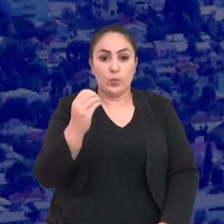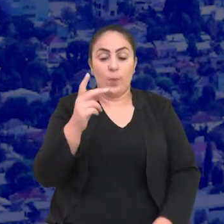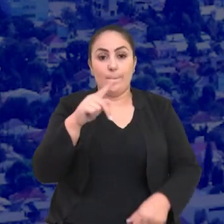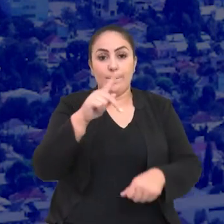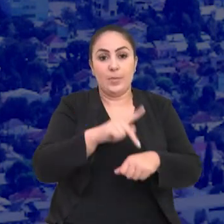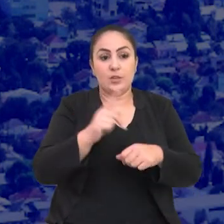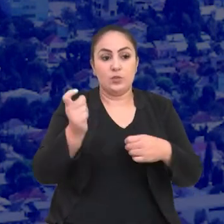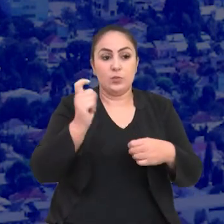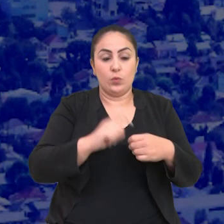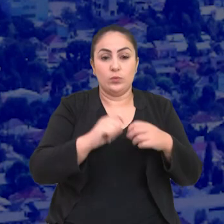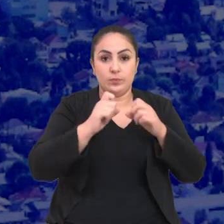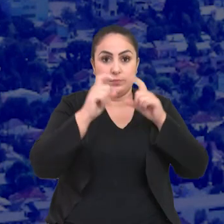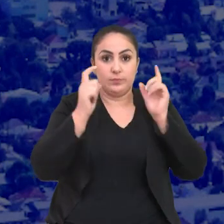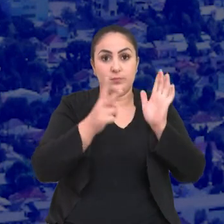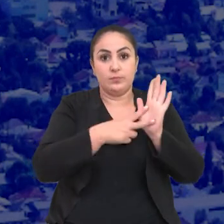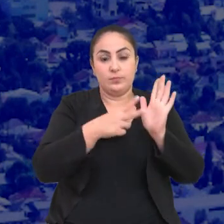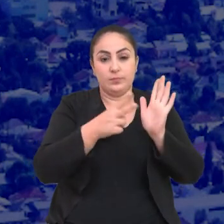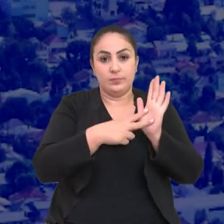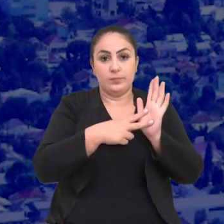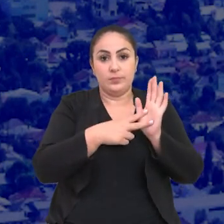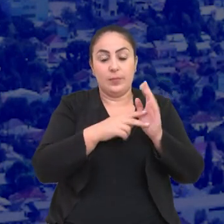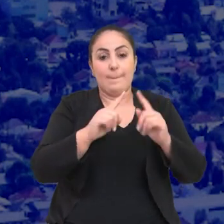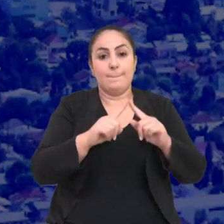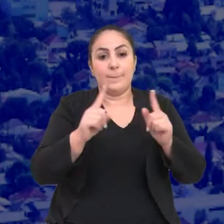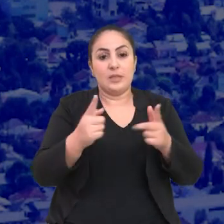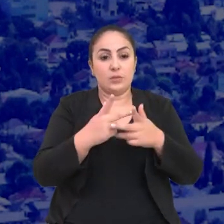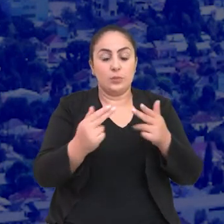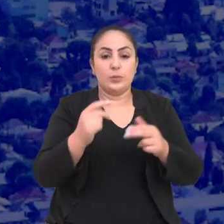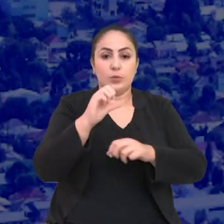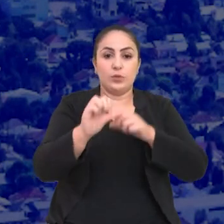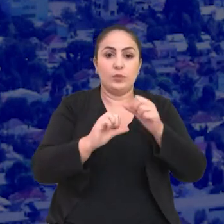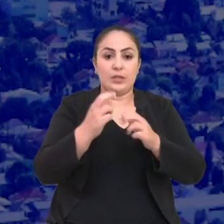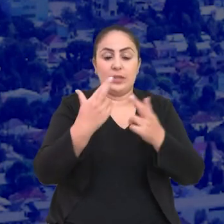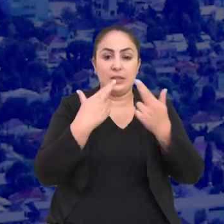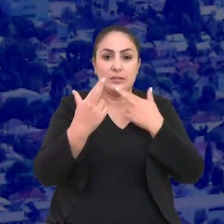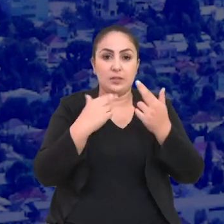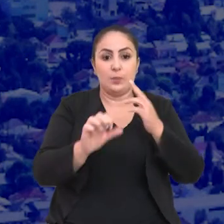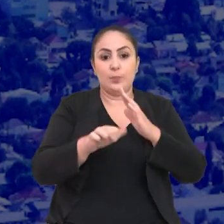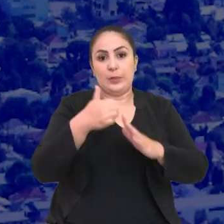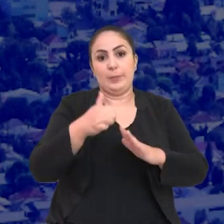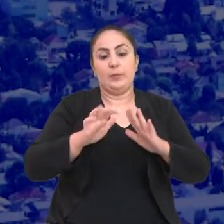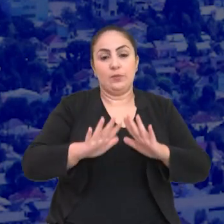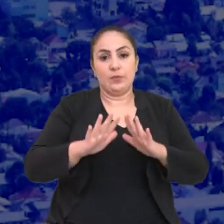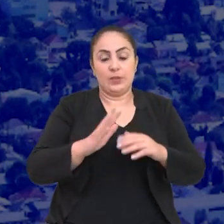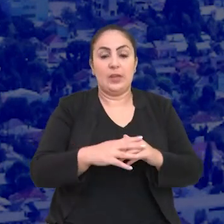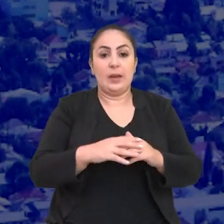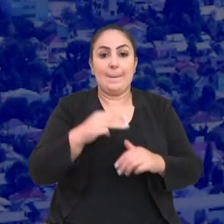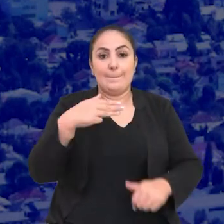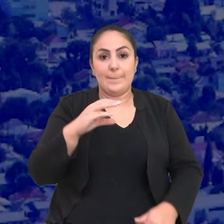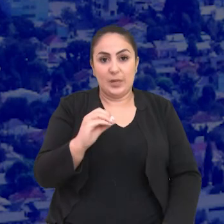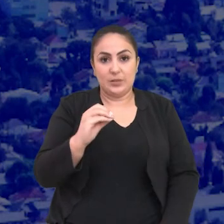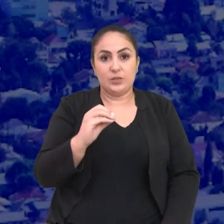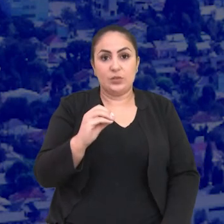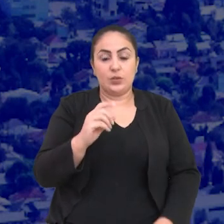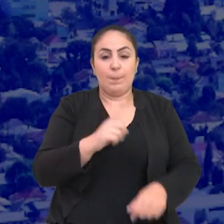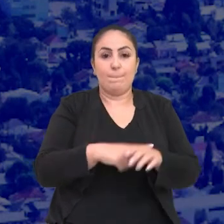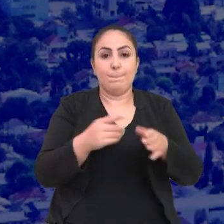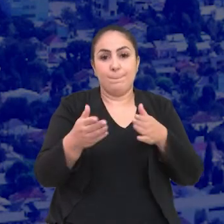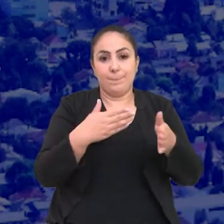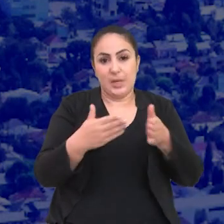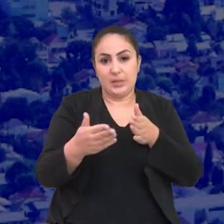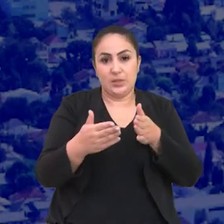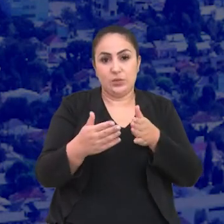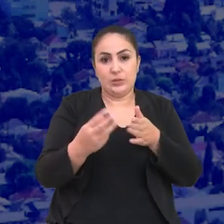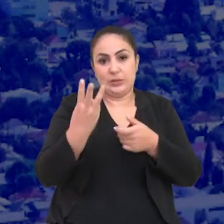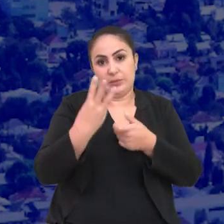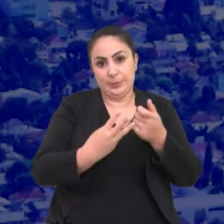outubro, o país voltou com estado de alarma, embora com modificações em relação ao primeiro confinamento, em março,